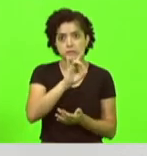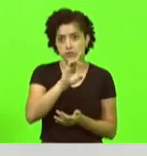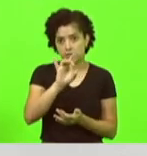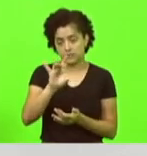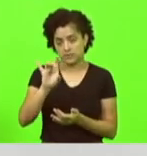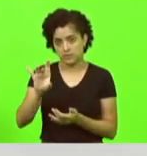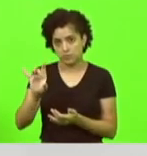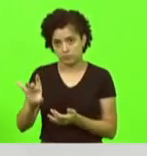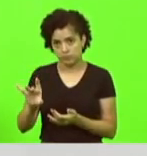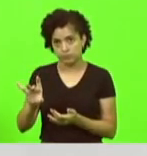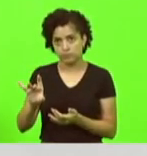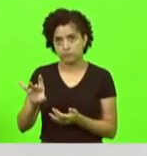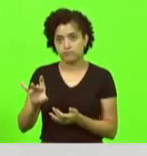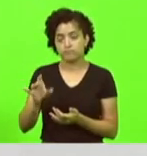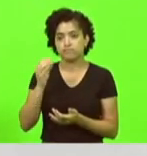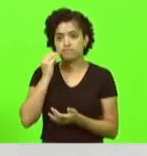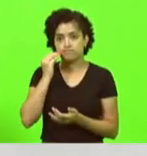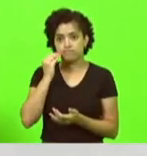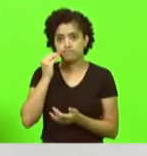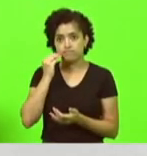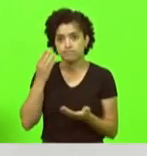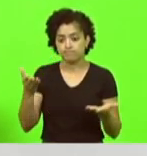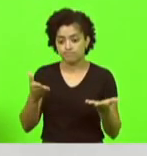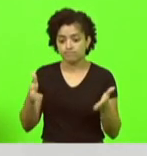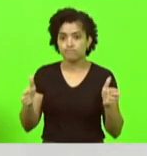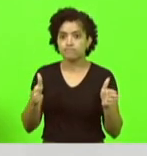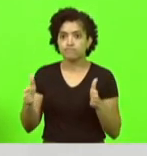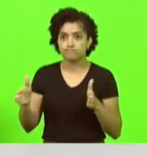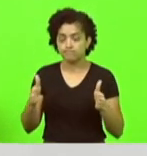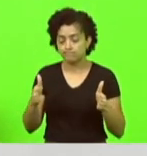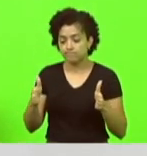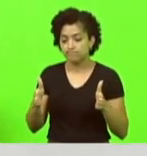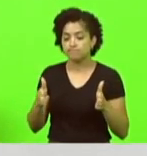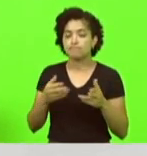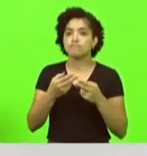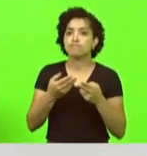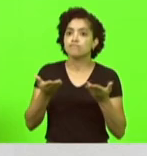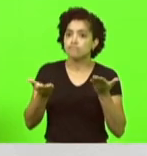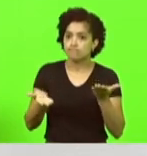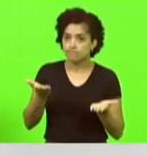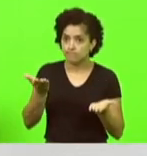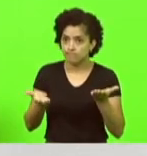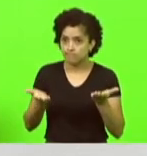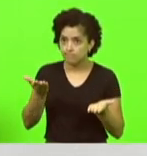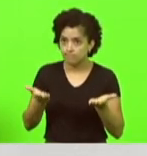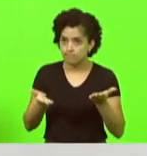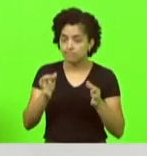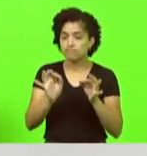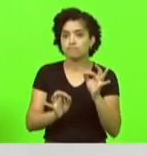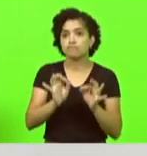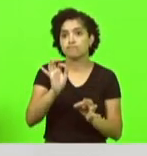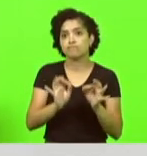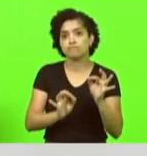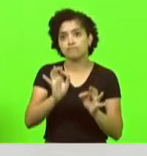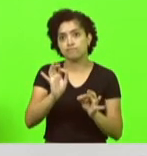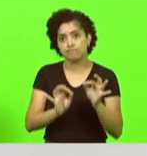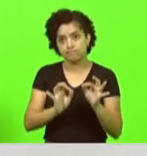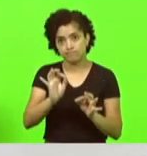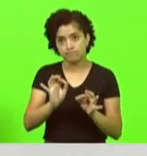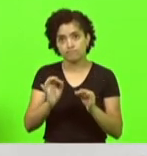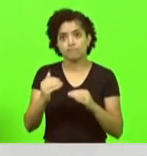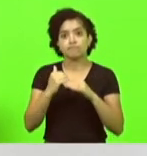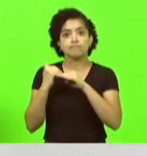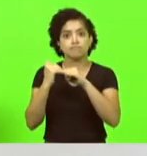tentei construir este ano com equilíbrio e com justiça e com